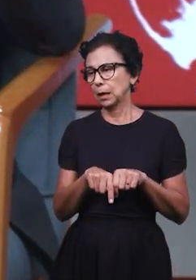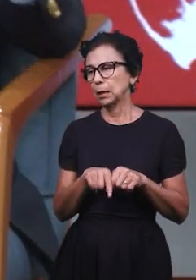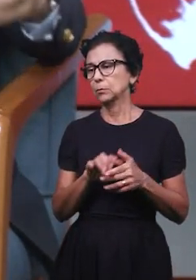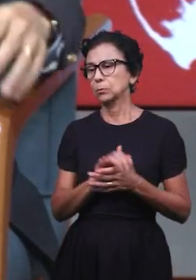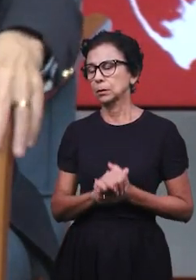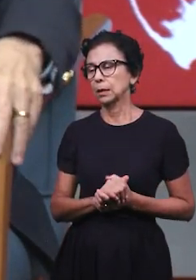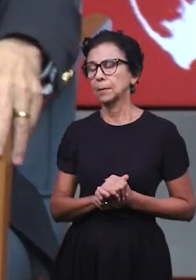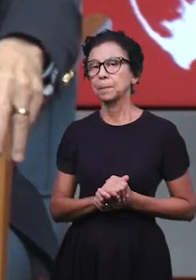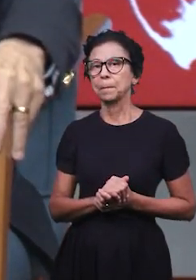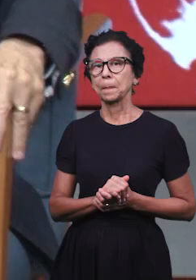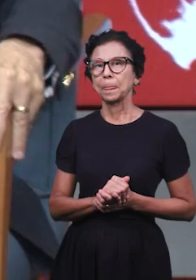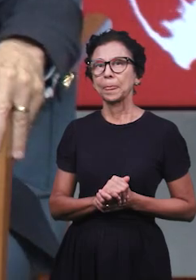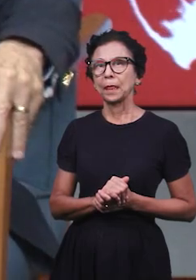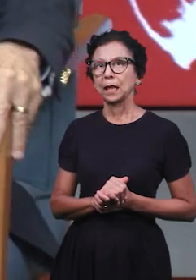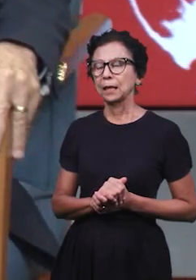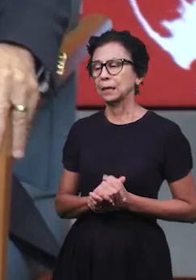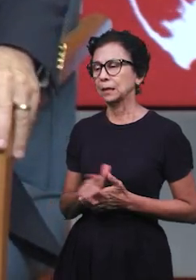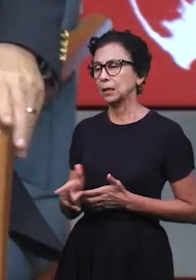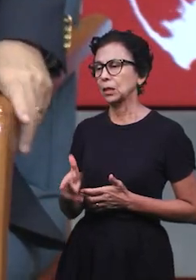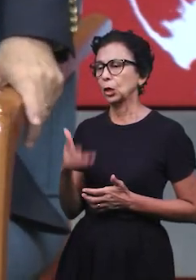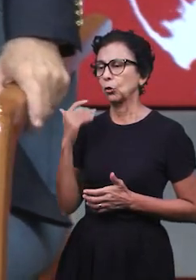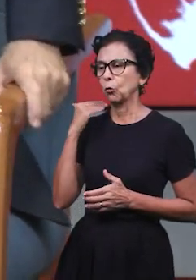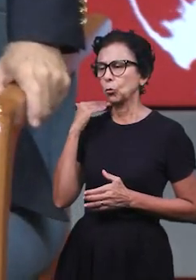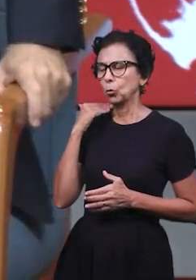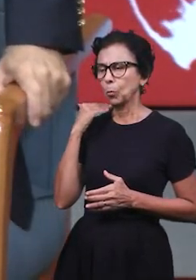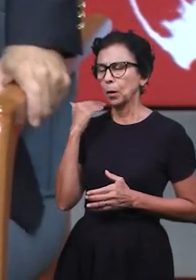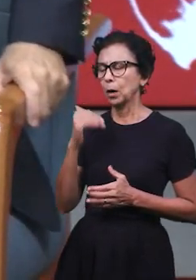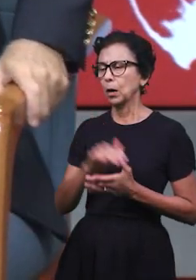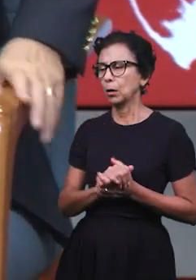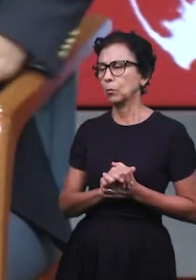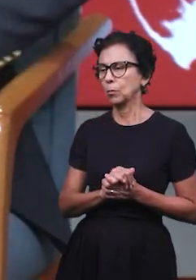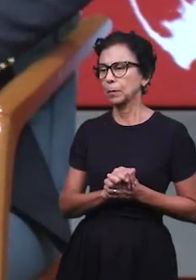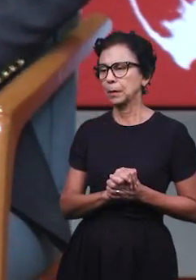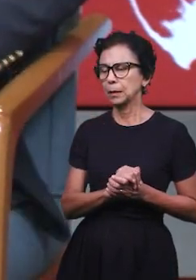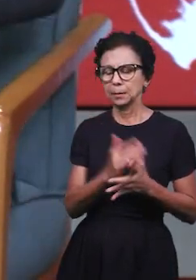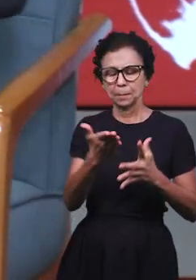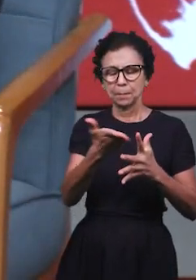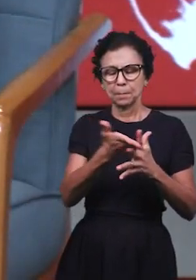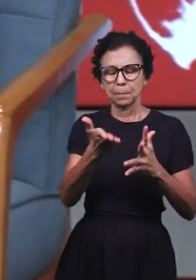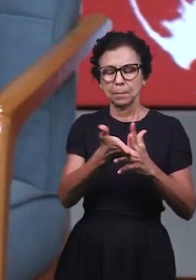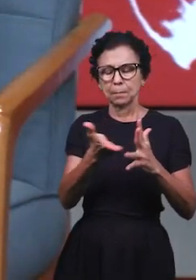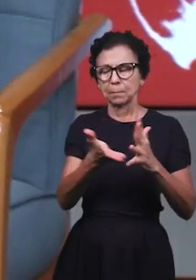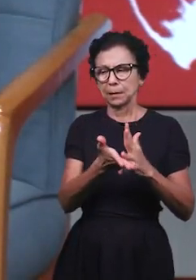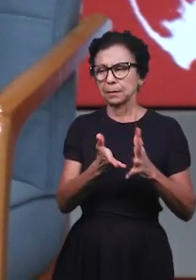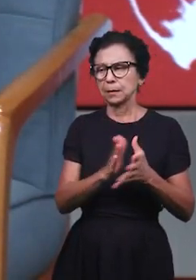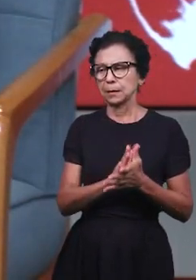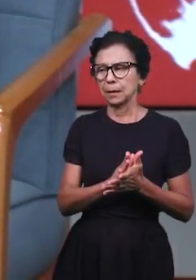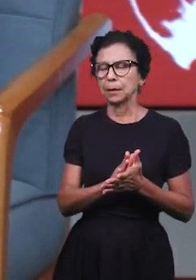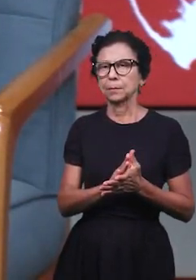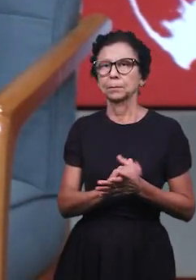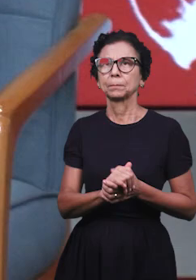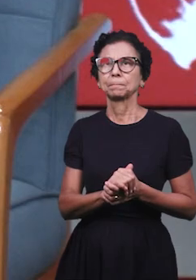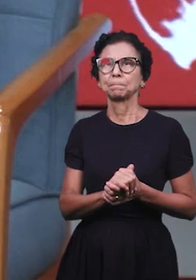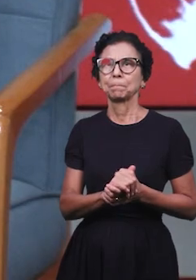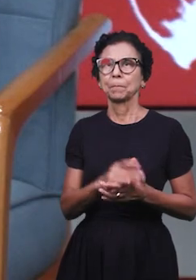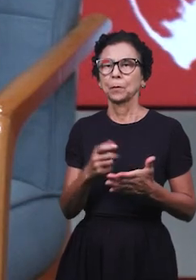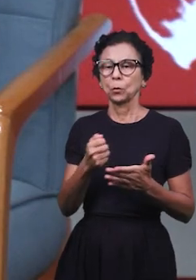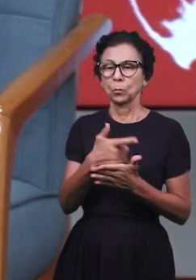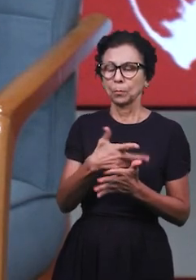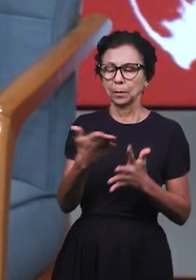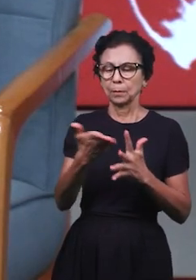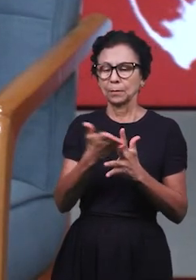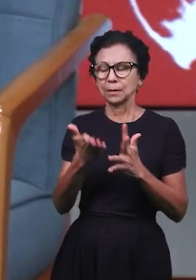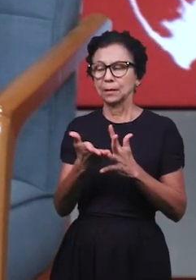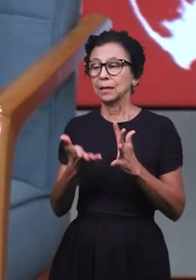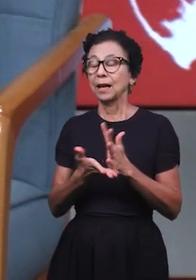Eu fiquei, né, cara? Aí fui, achei um imóvel, era tudo que eu queria, e o banco